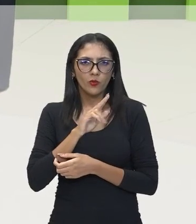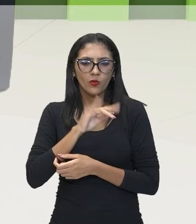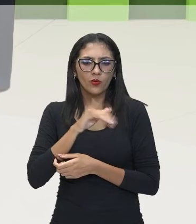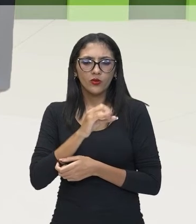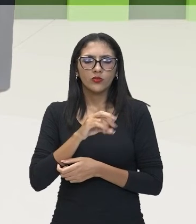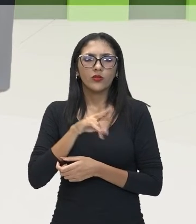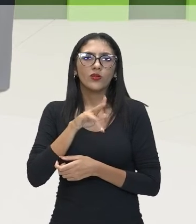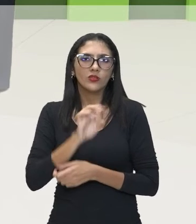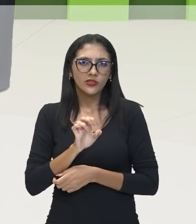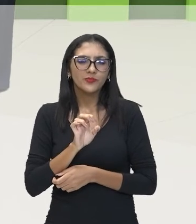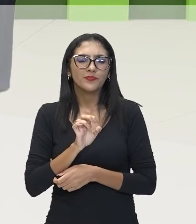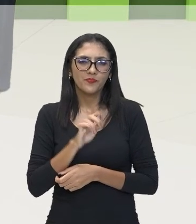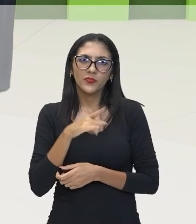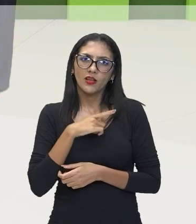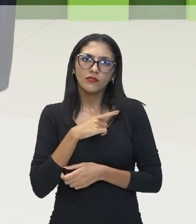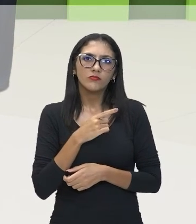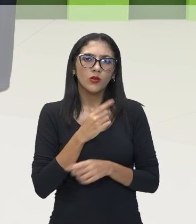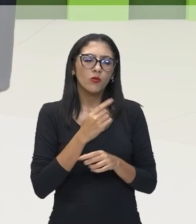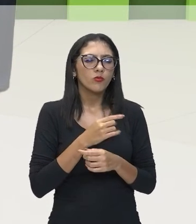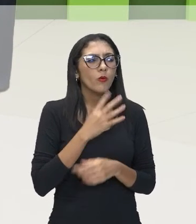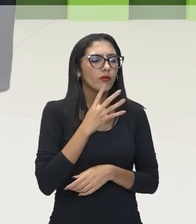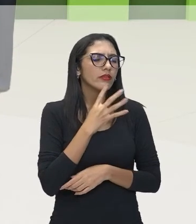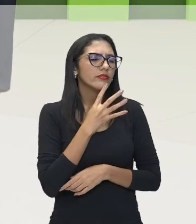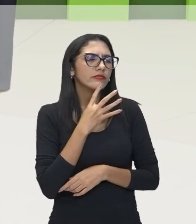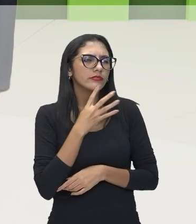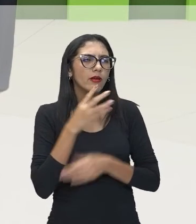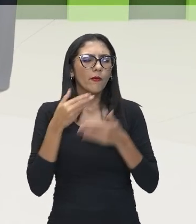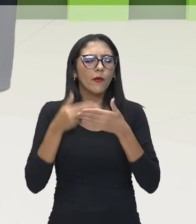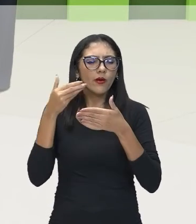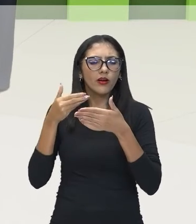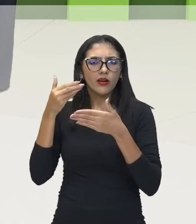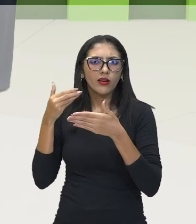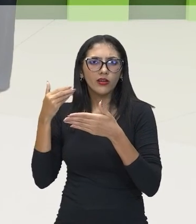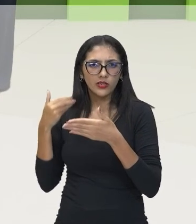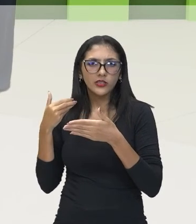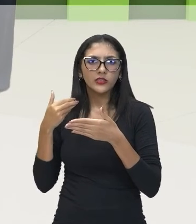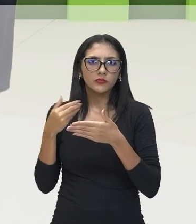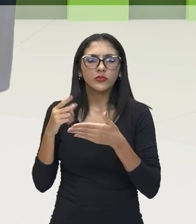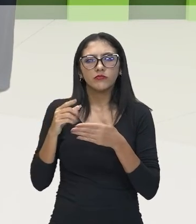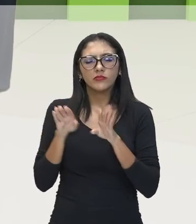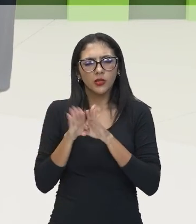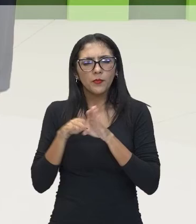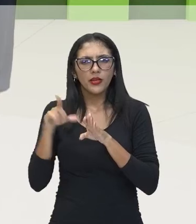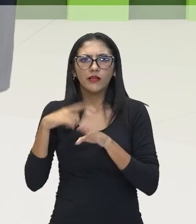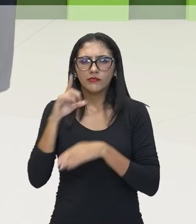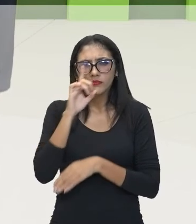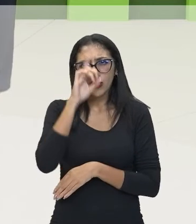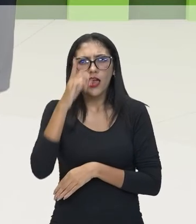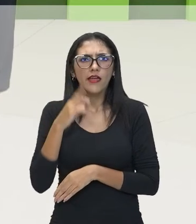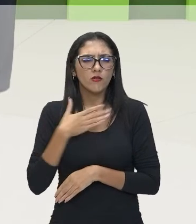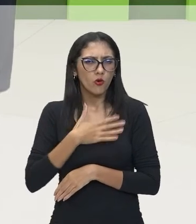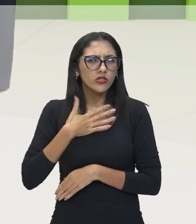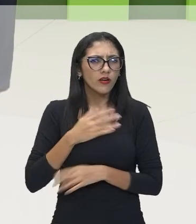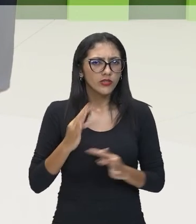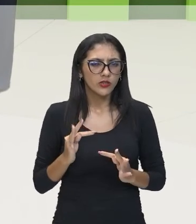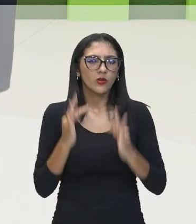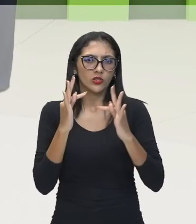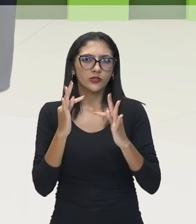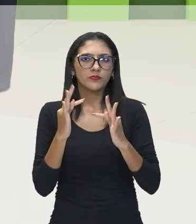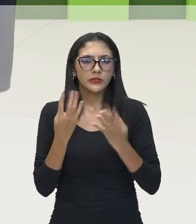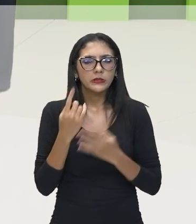e compositor, né, que ela conheceu lá na época em Hollywood, que também gostava de invenções, eles chegaram ao